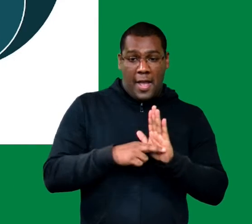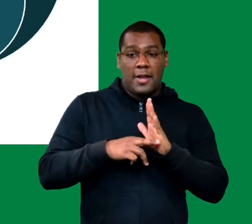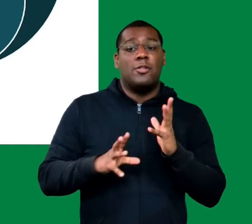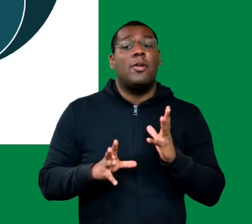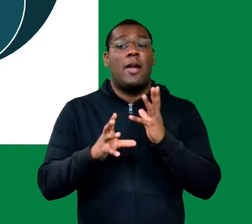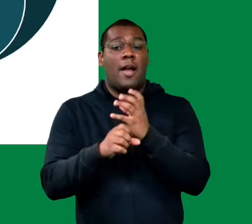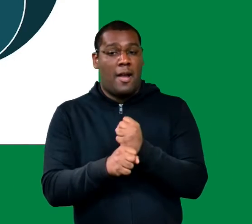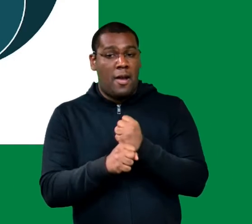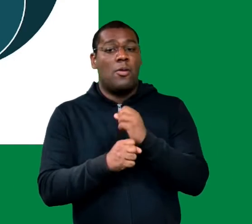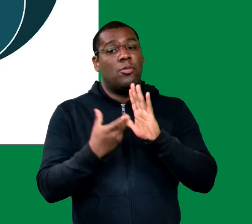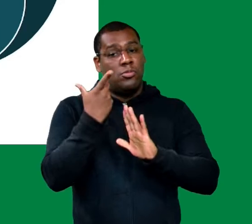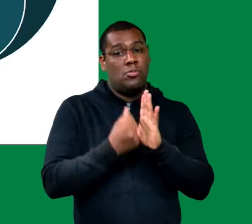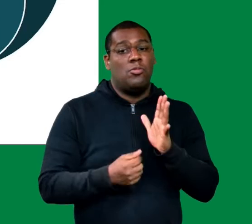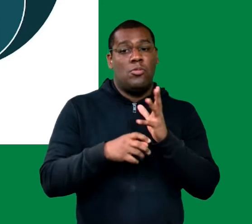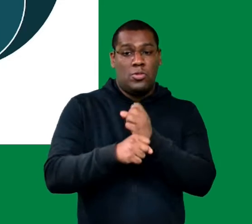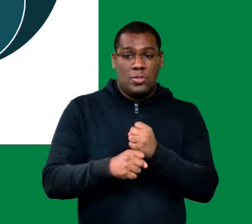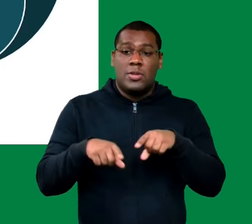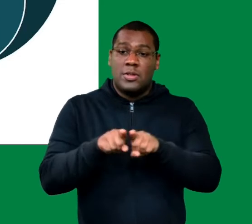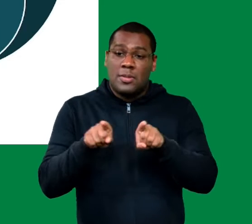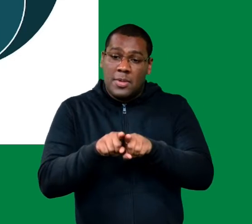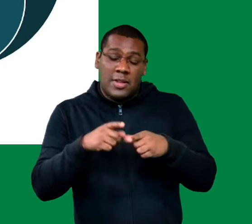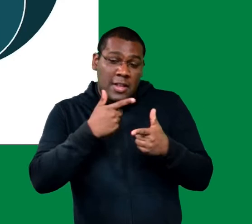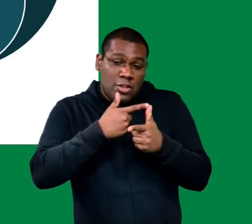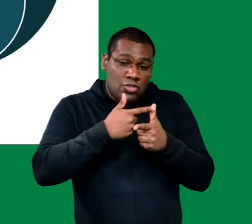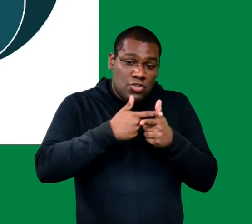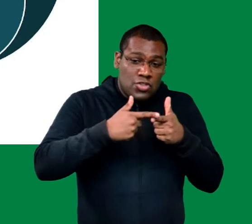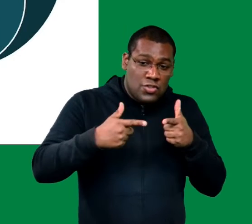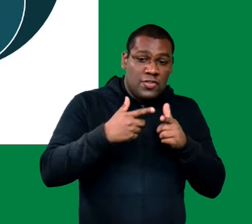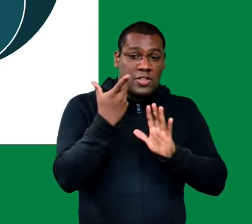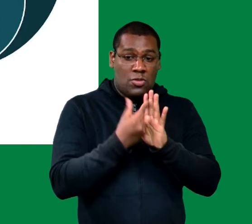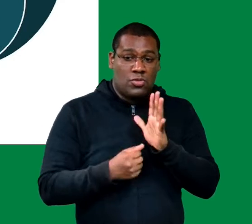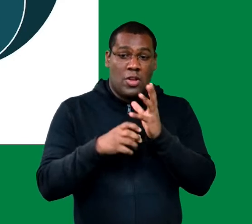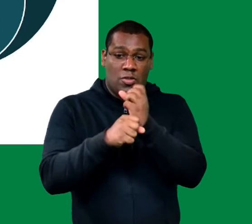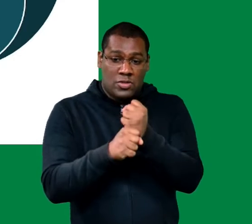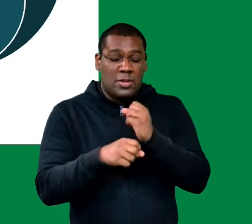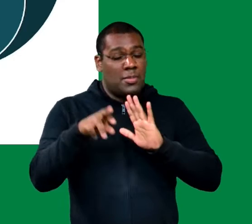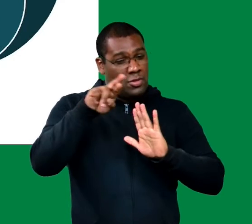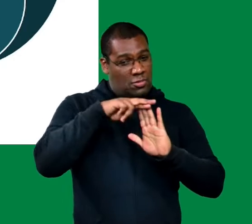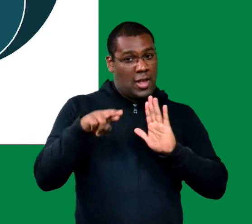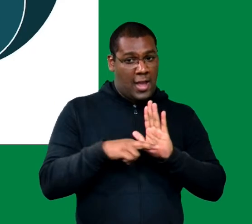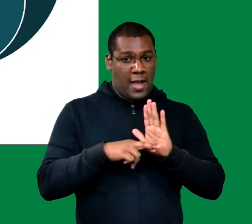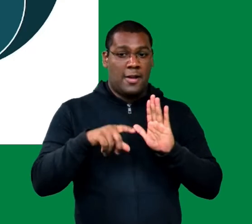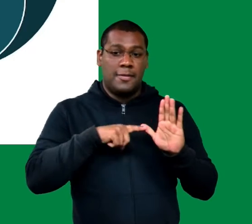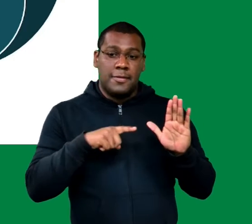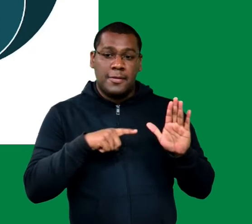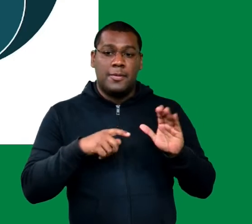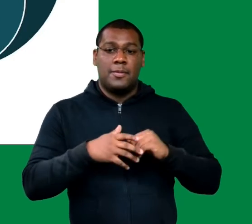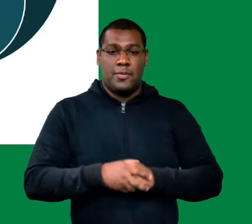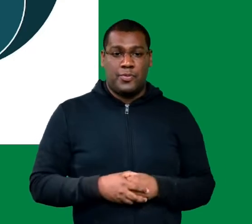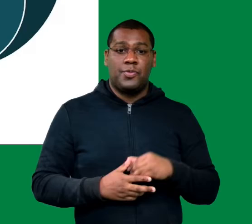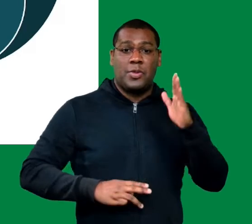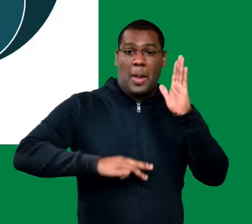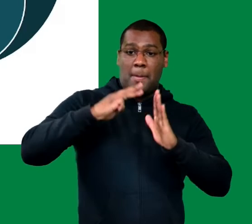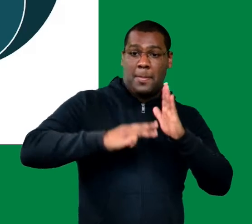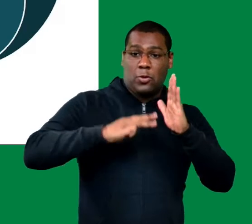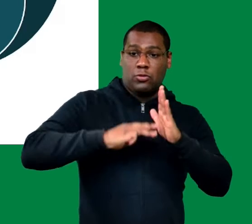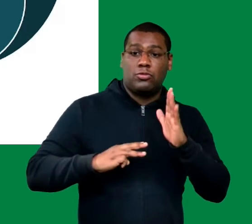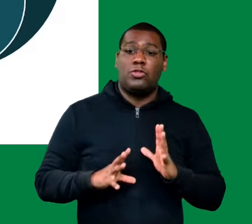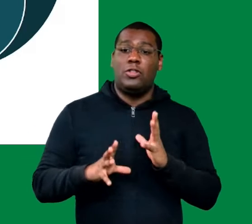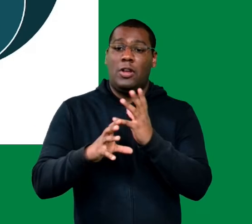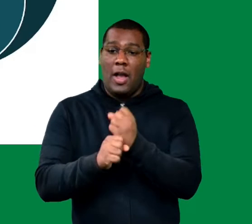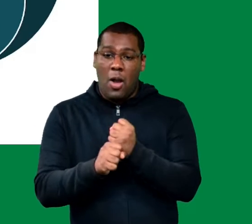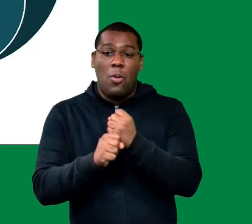se dará a distribuição, algumas regras específicas, até regras de transição, e a metodologia de cálculo de cada